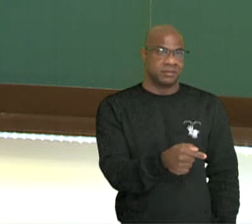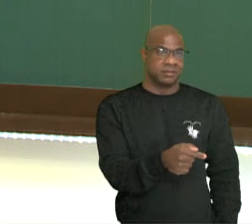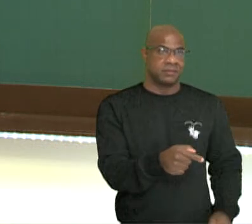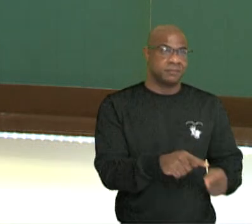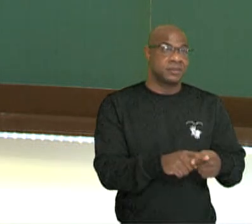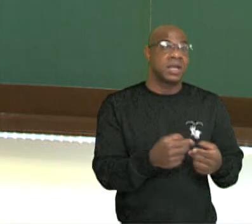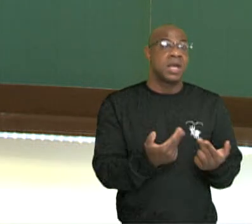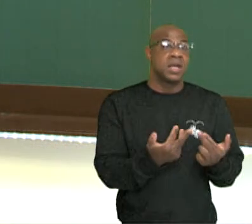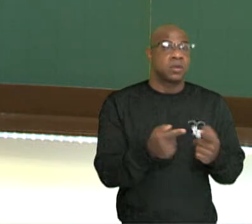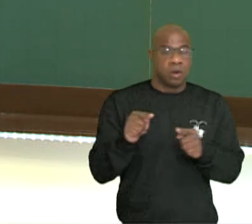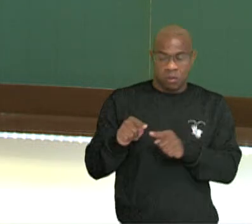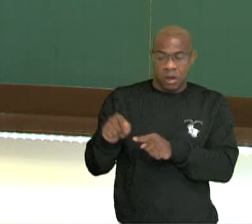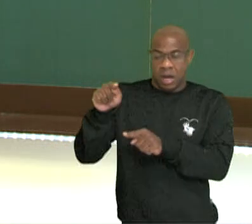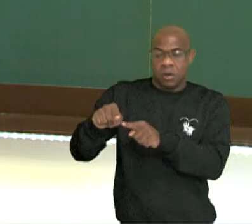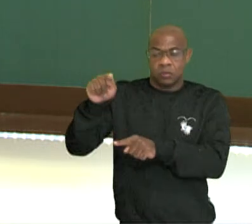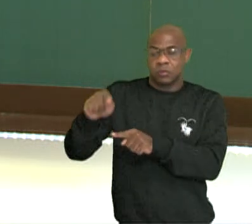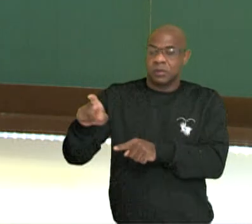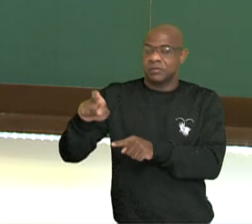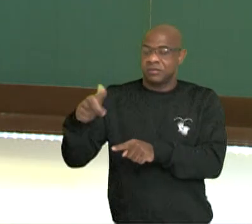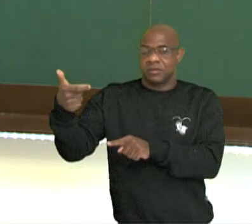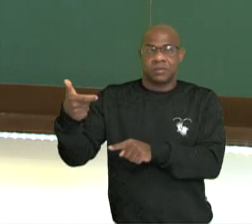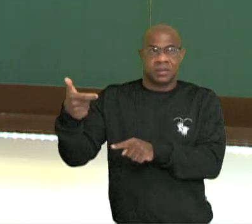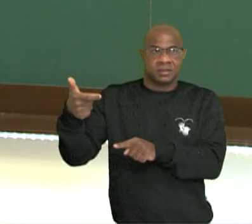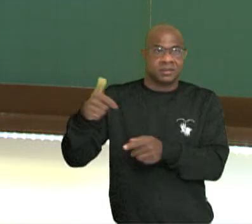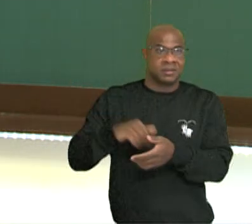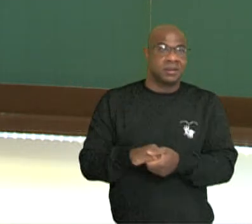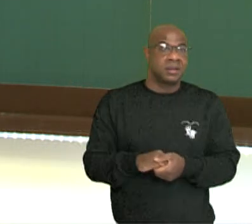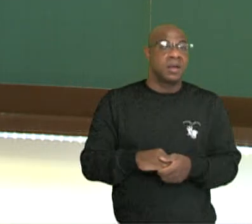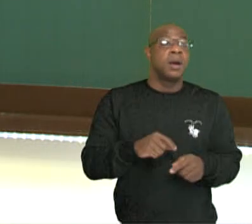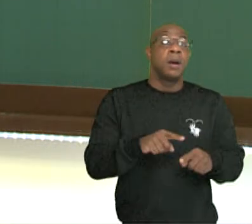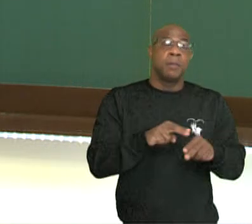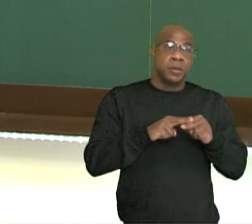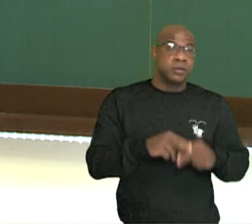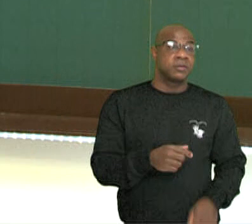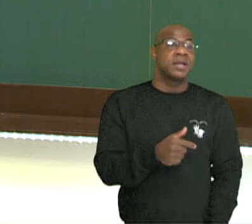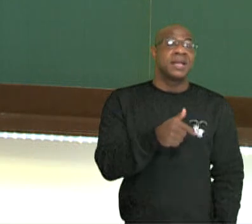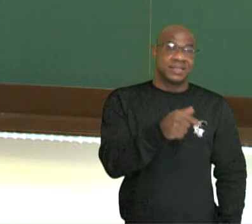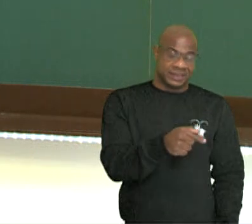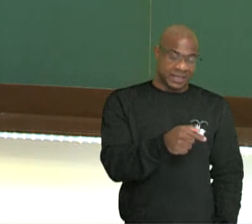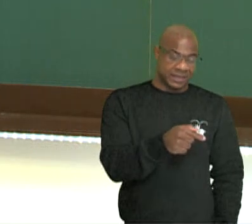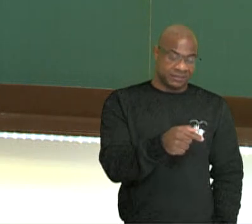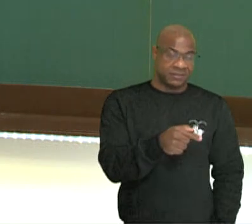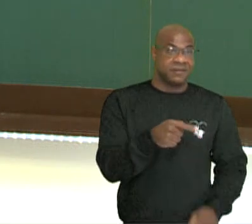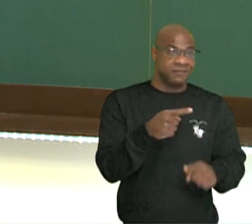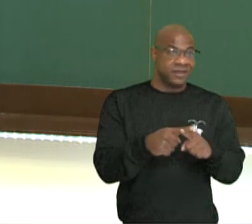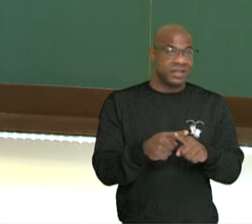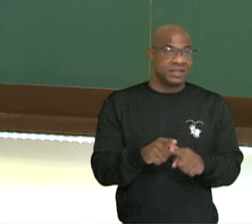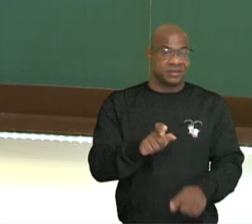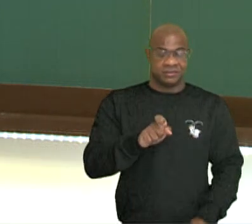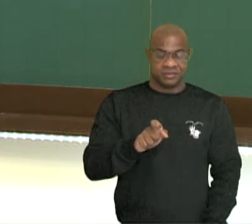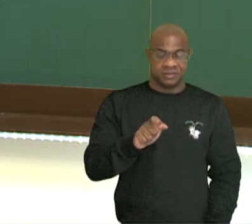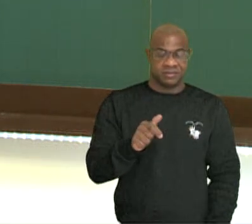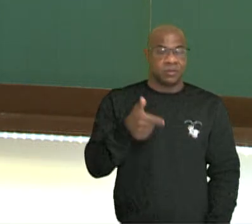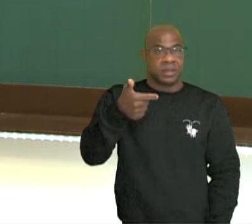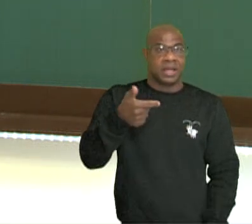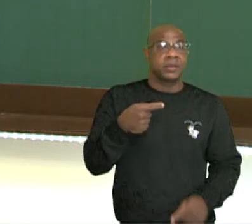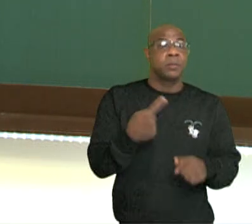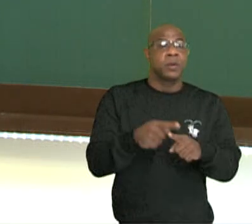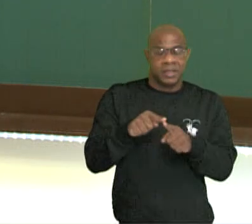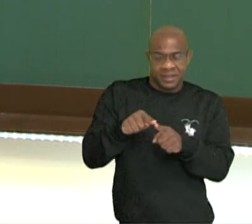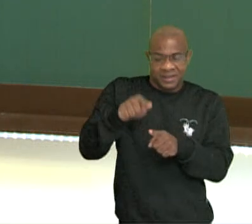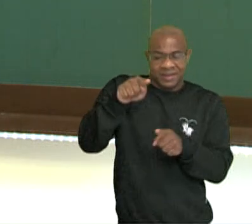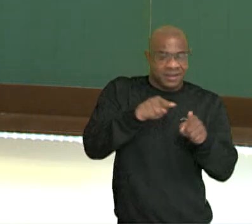ao quadrado. Por isso, 7 vezes x ao quadrado. Letra e número, não